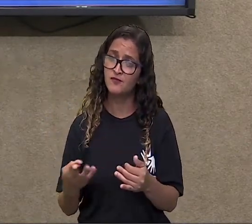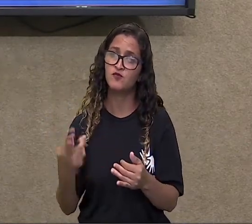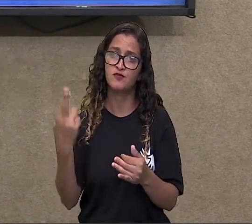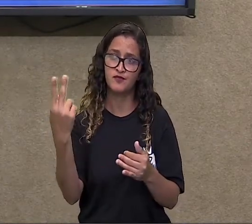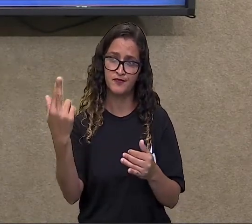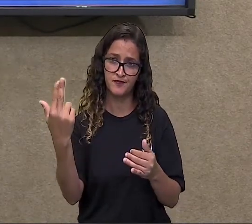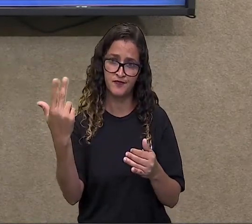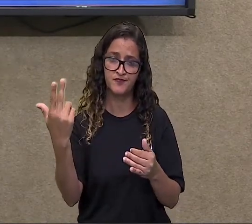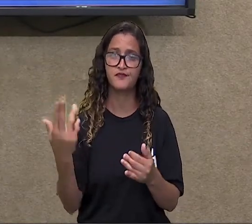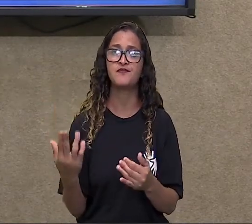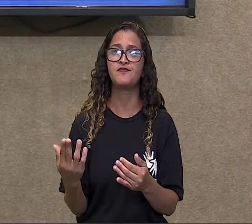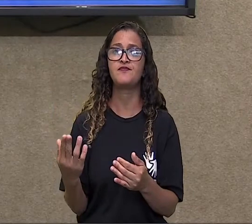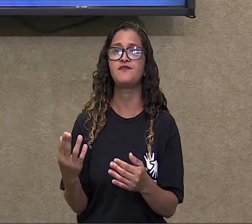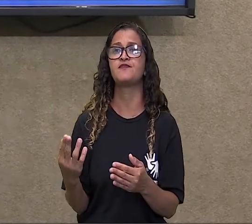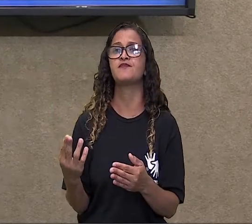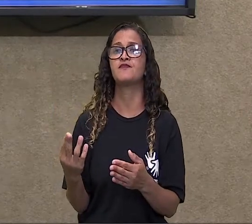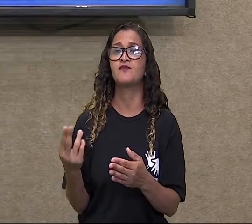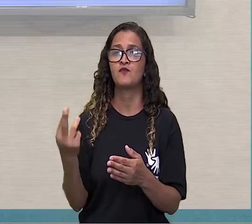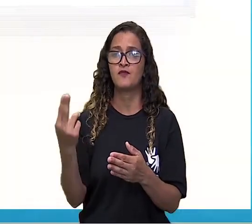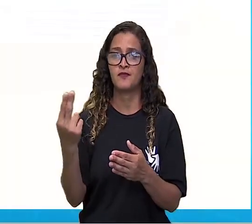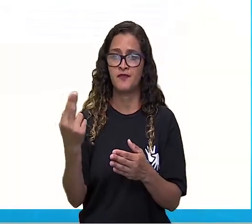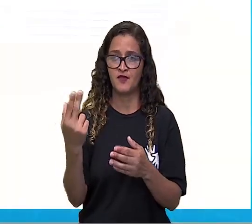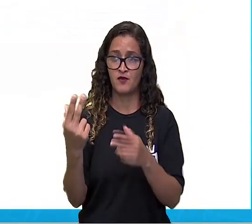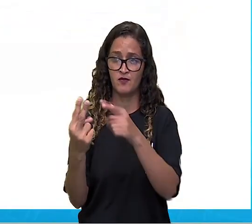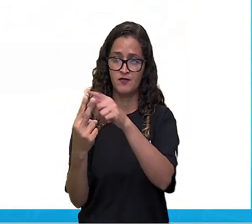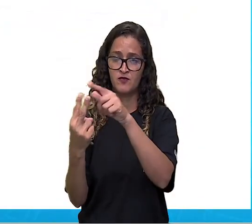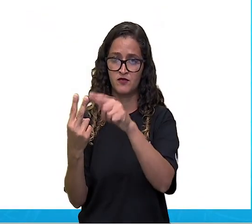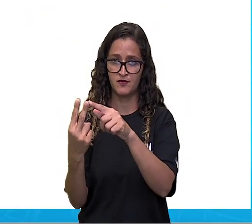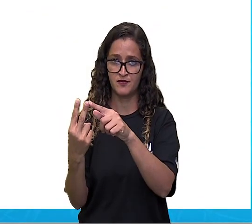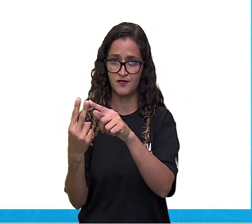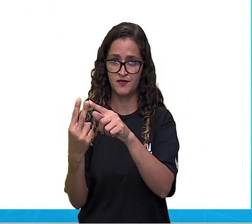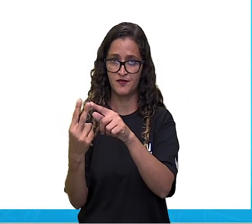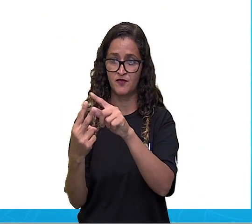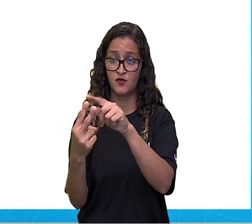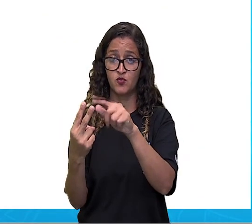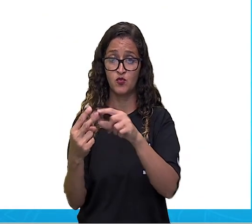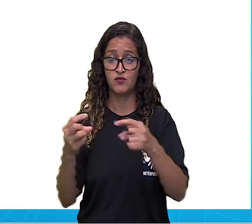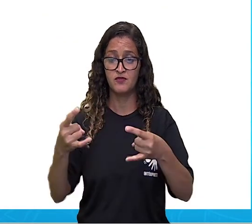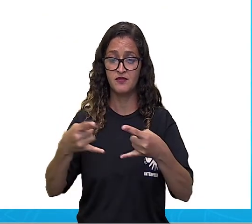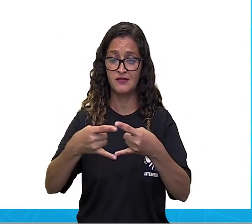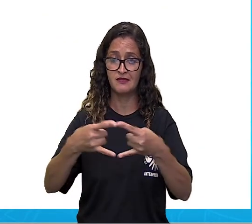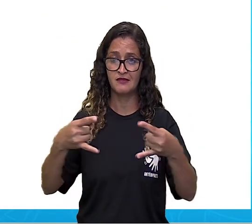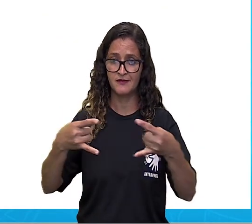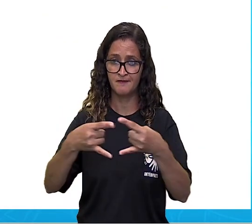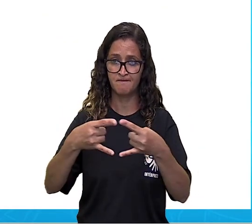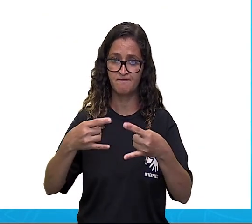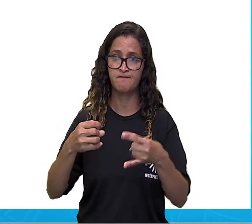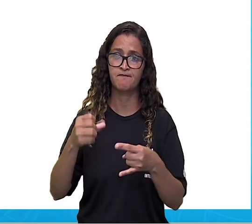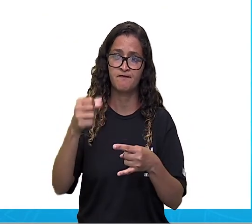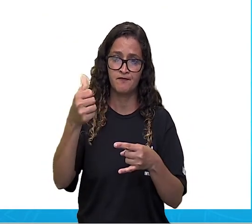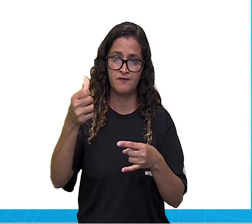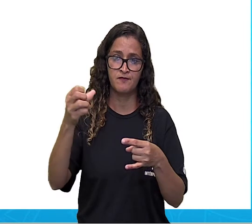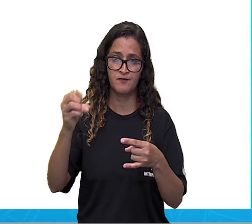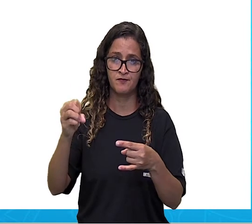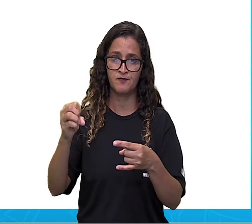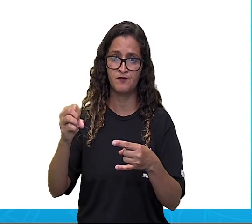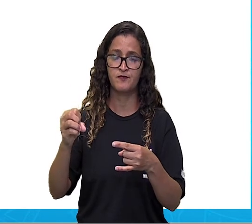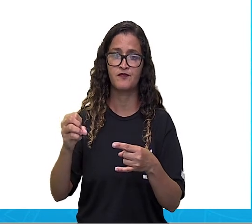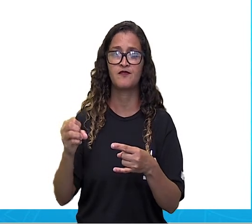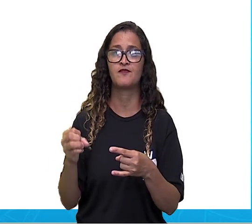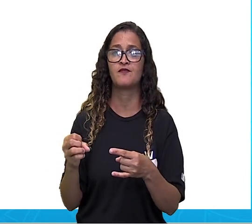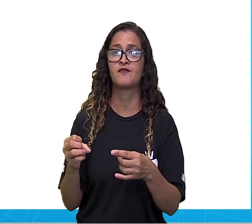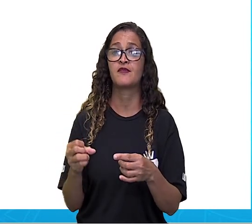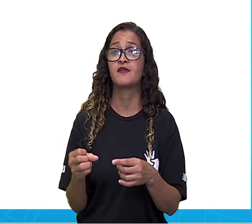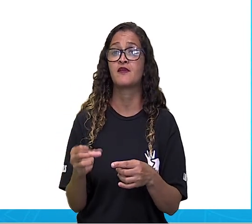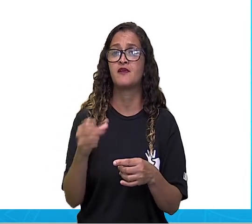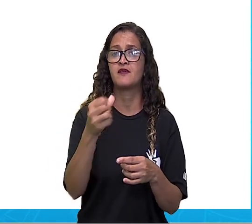Temos também 2 notas de 10 reais, né? Então, nós temos 10 e 10